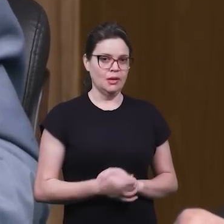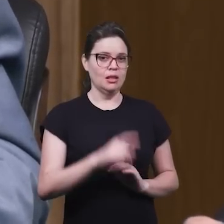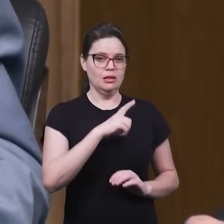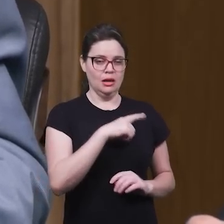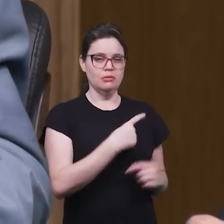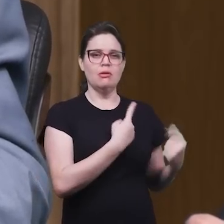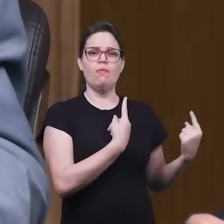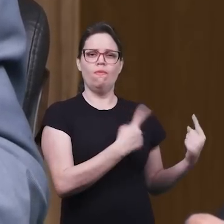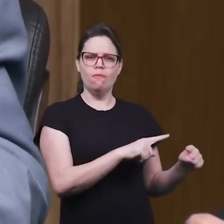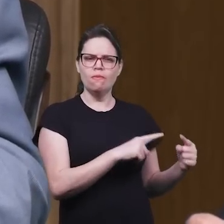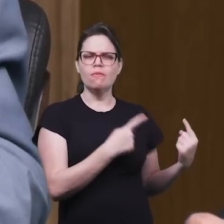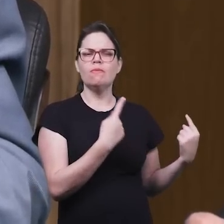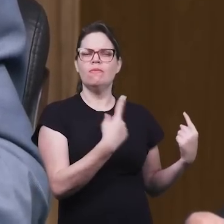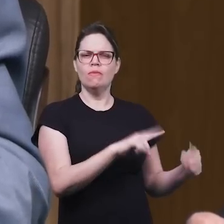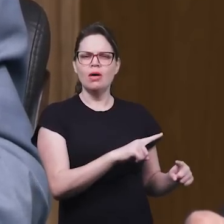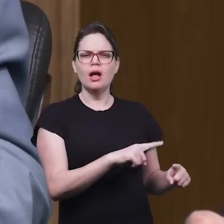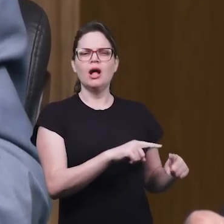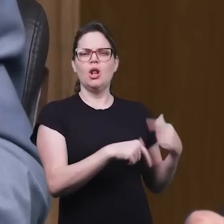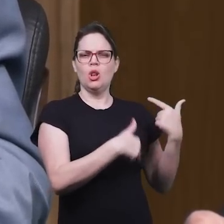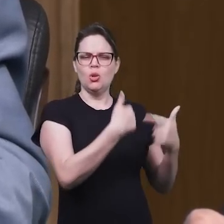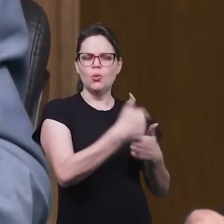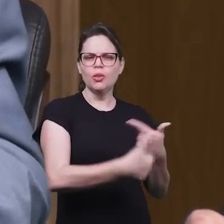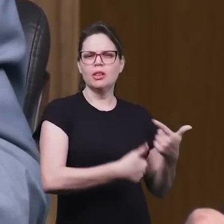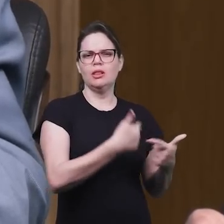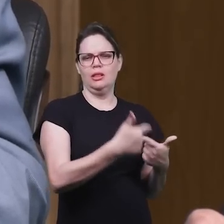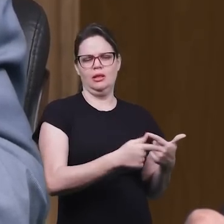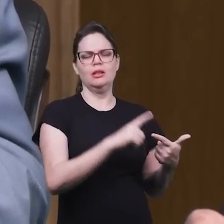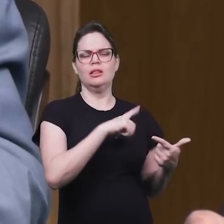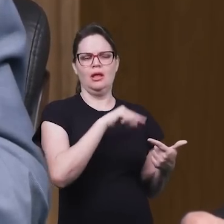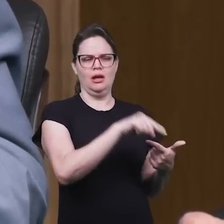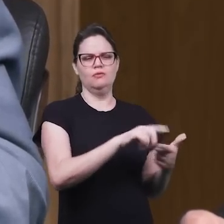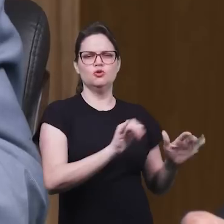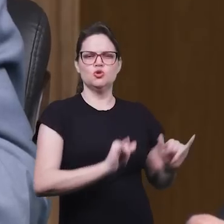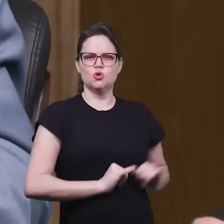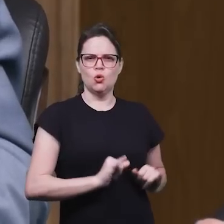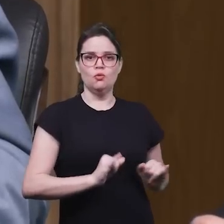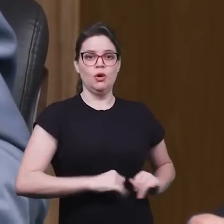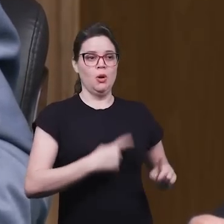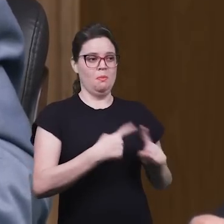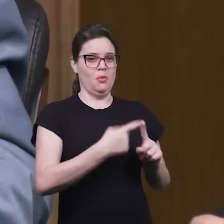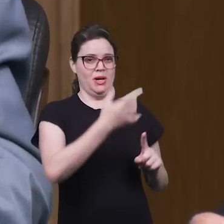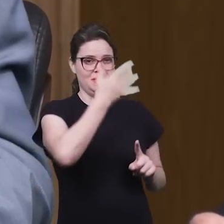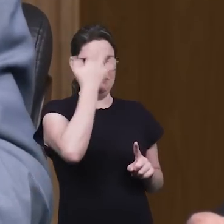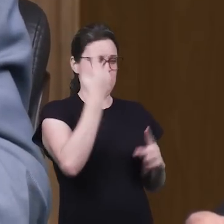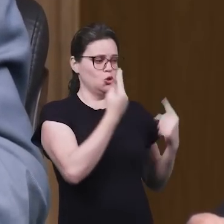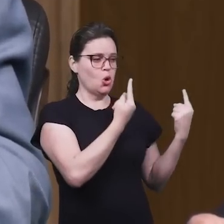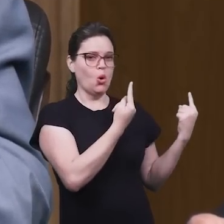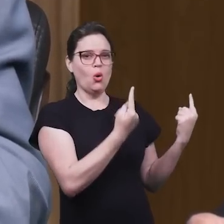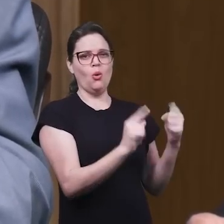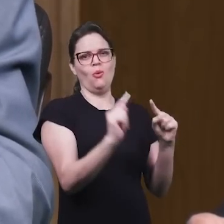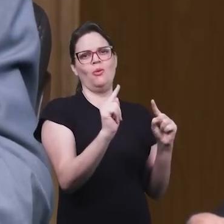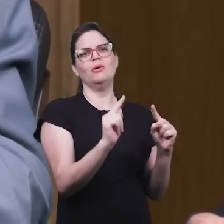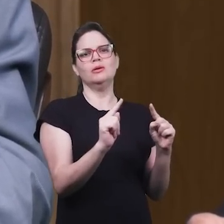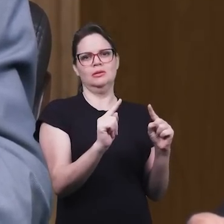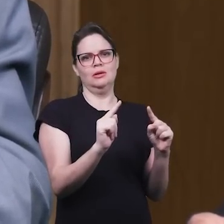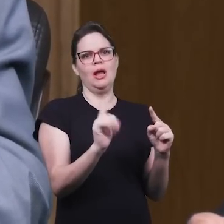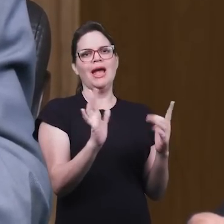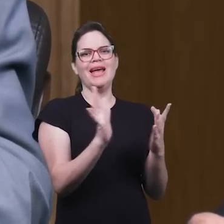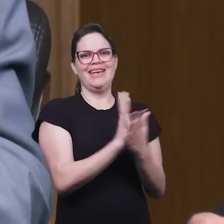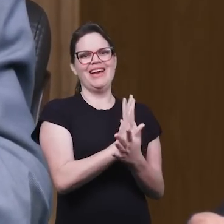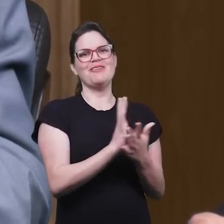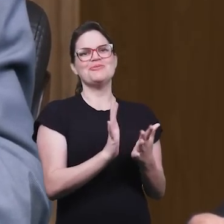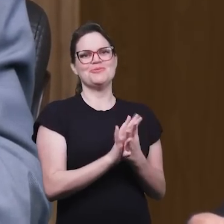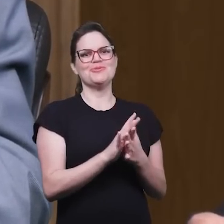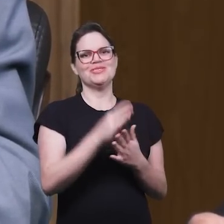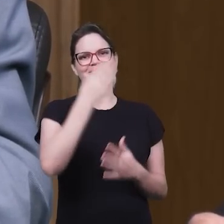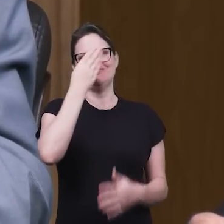as perseguições e as lutas, os embates, vamos dizer, e as oposições, e alguns ficaram mesmo para